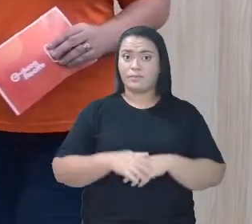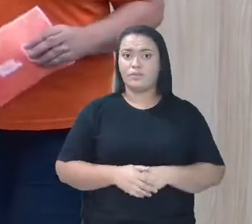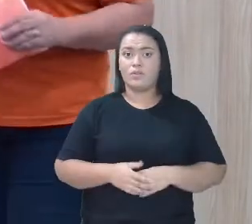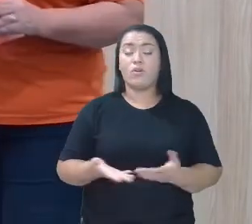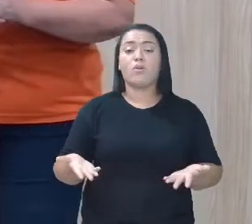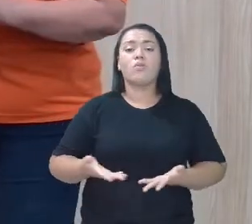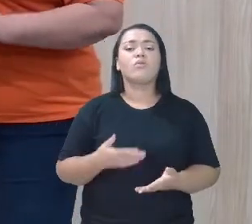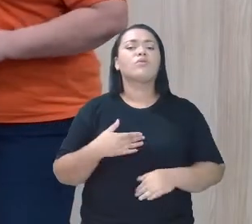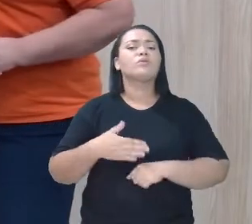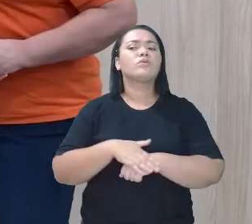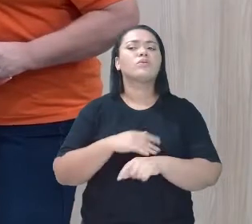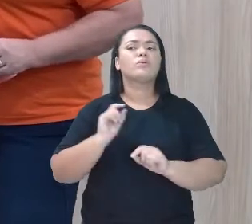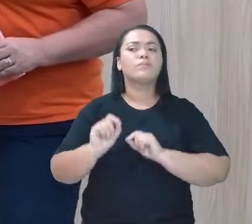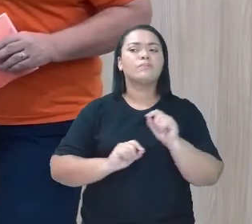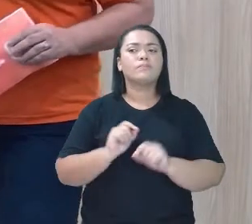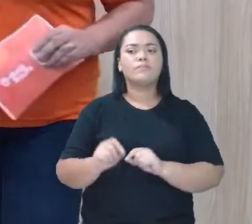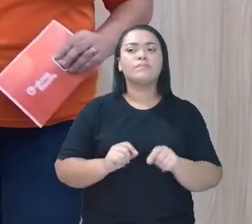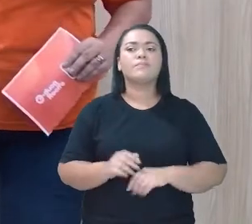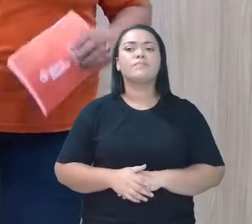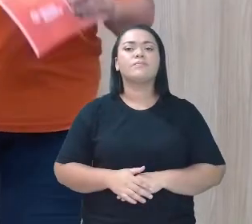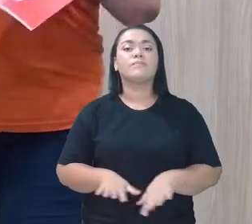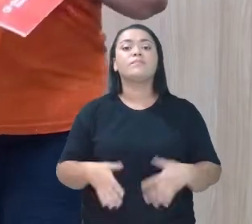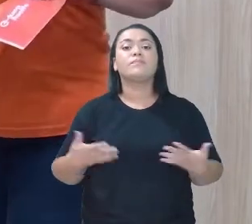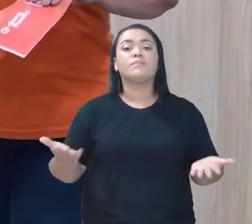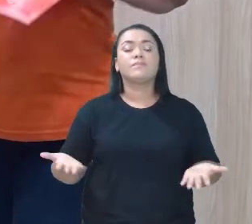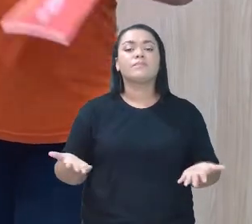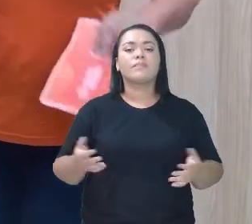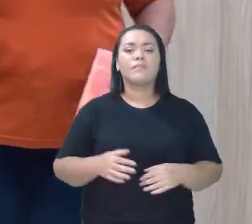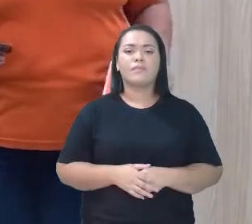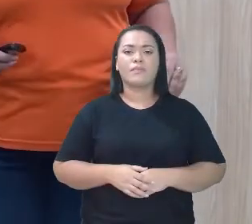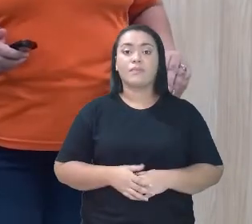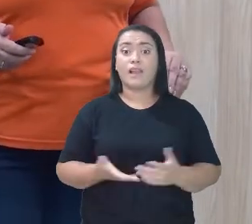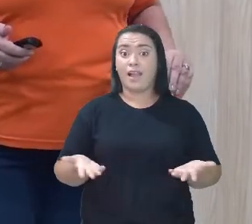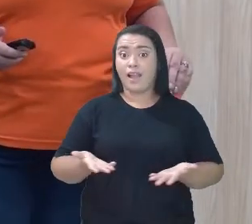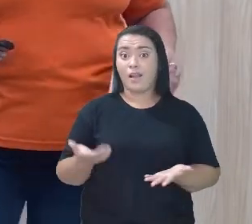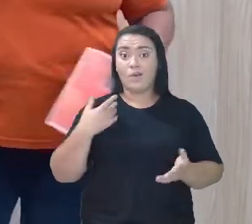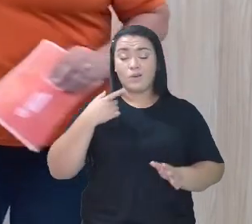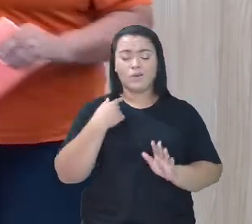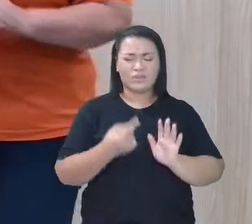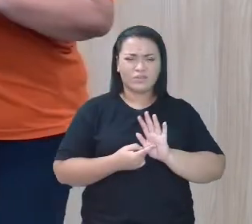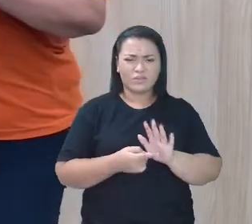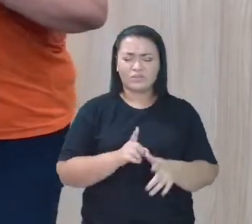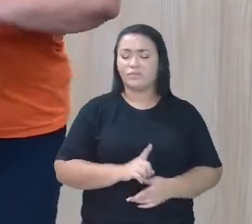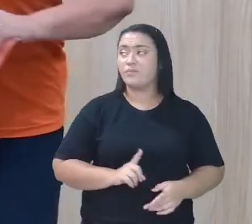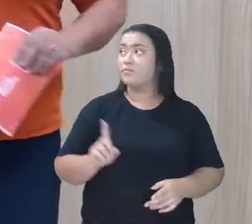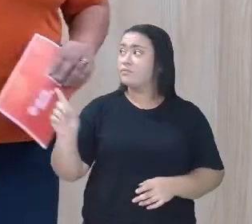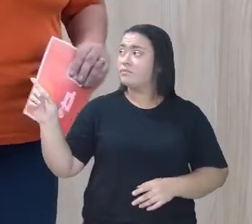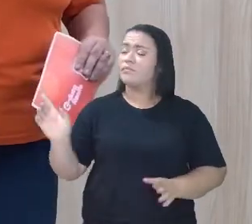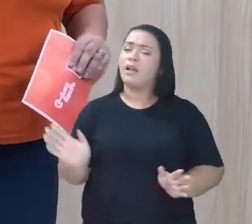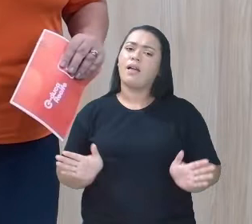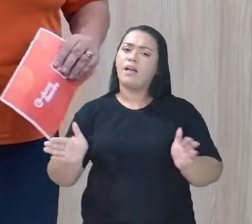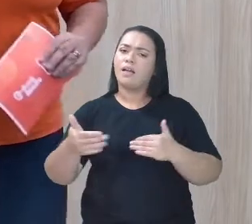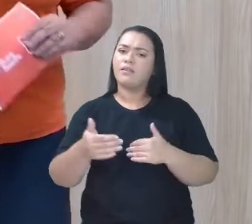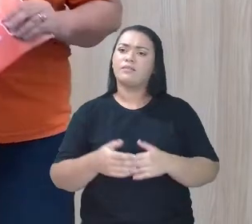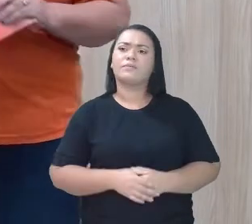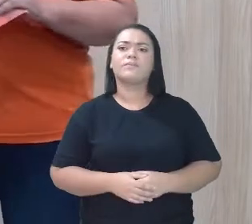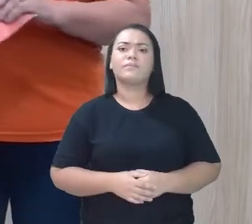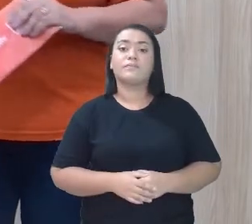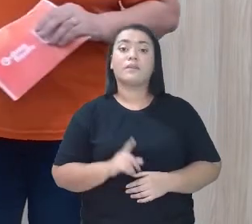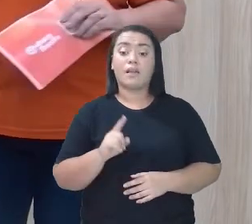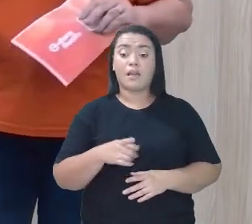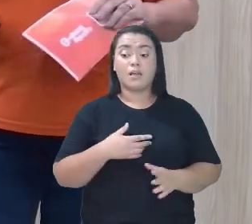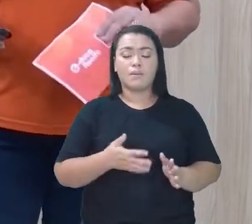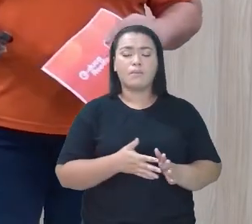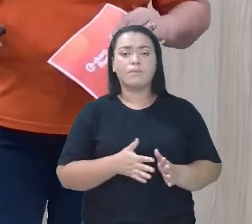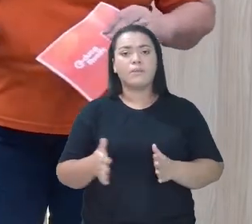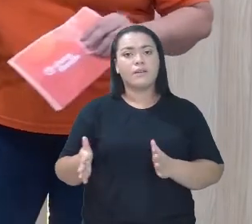vai conversar hoje sobre a questão aí, e eu trouxe para vocês uma caixa. E durante